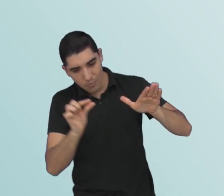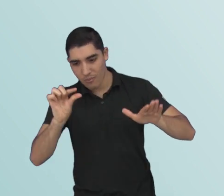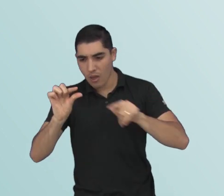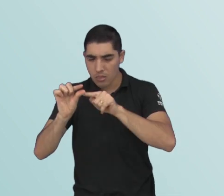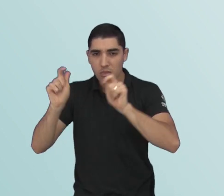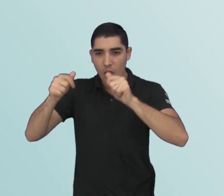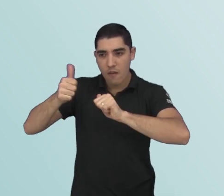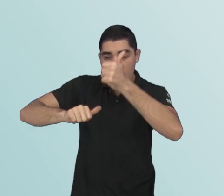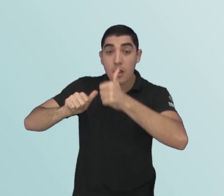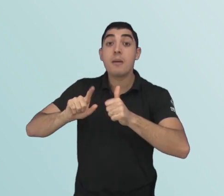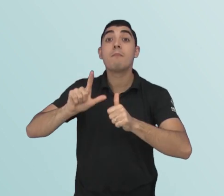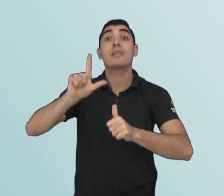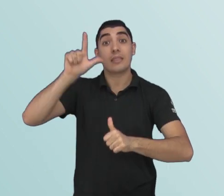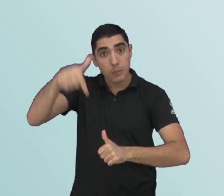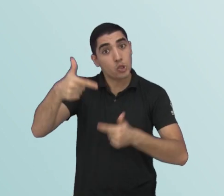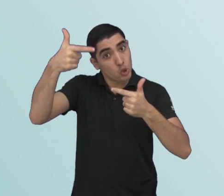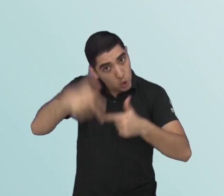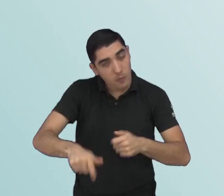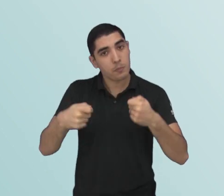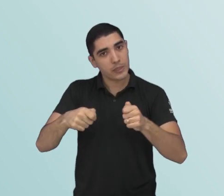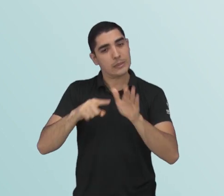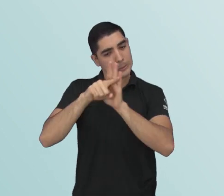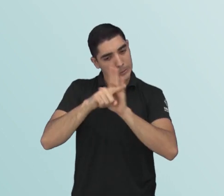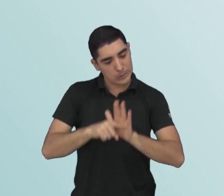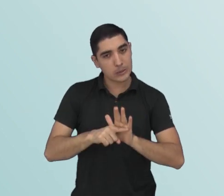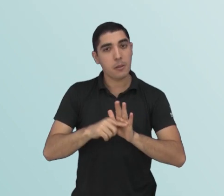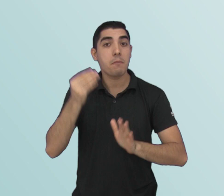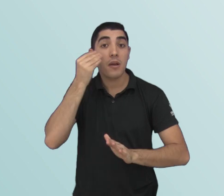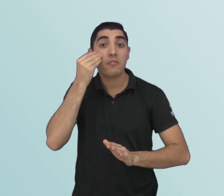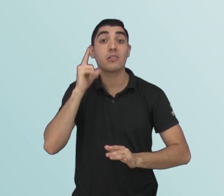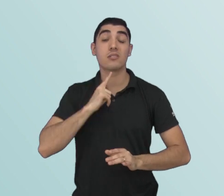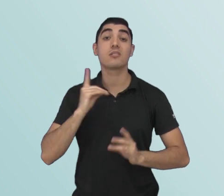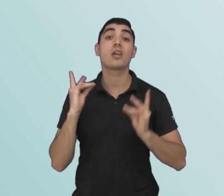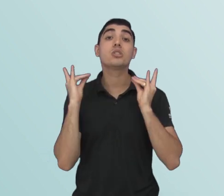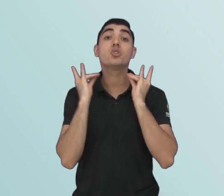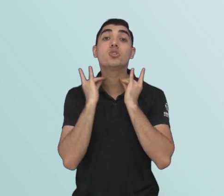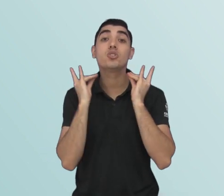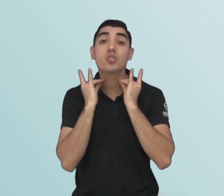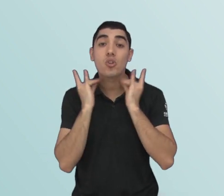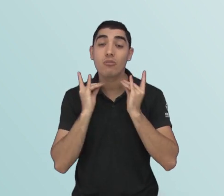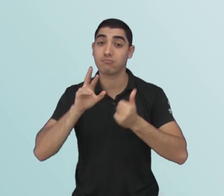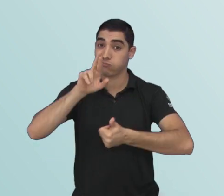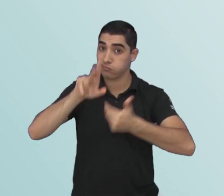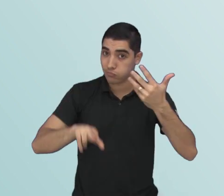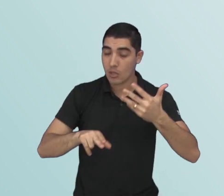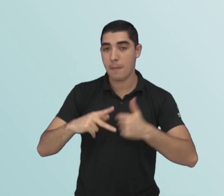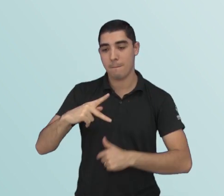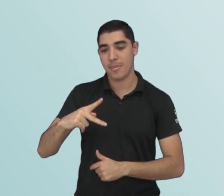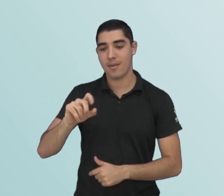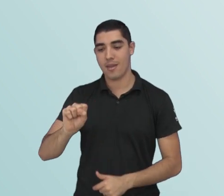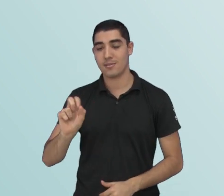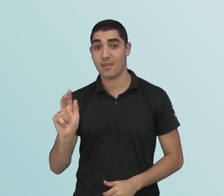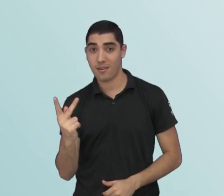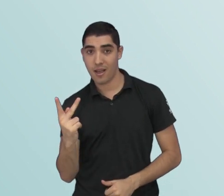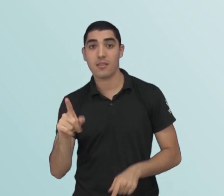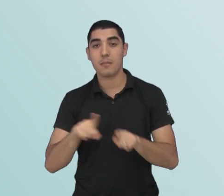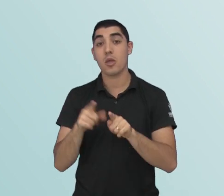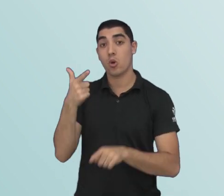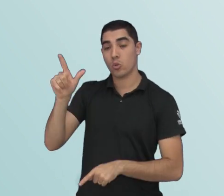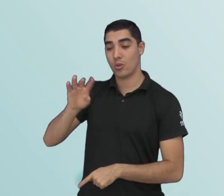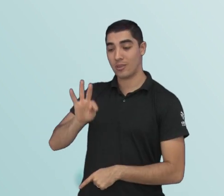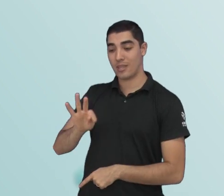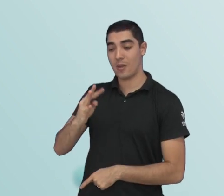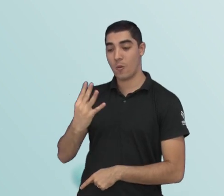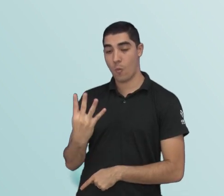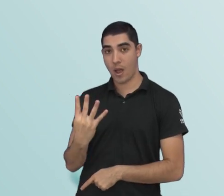feito também a dosagem, especialmente dos hormônios tireoidianos, o TSH e o T4